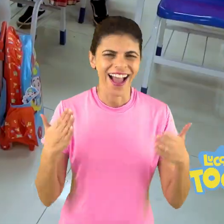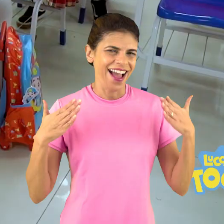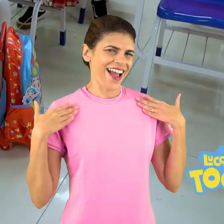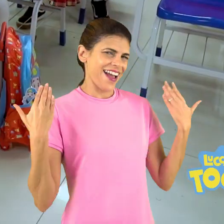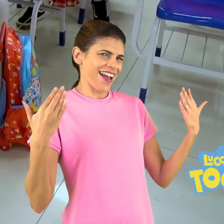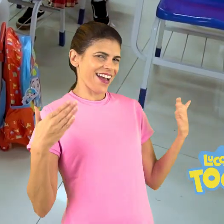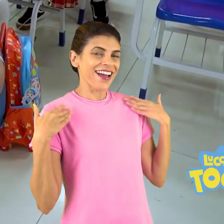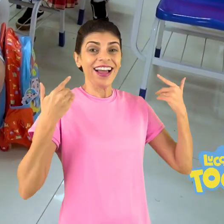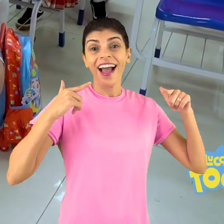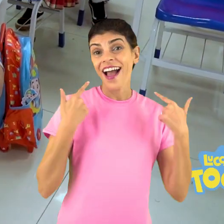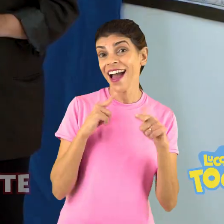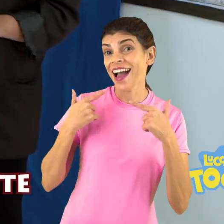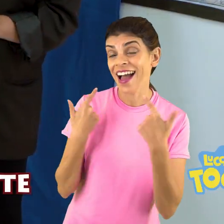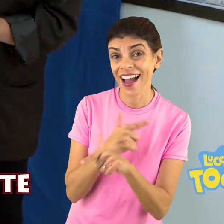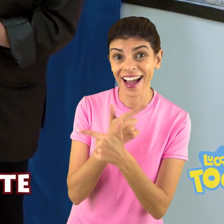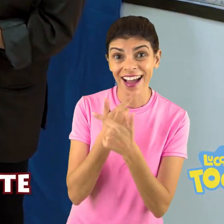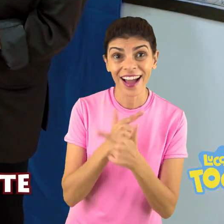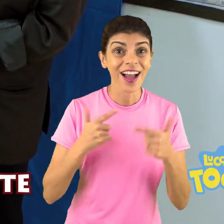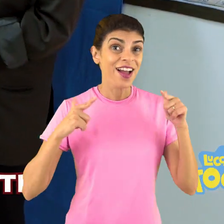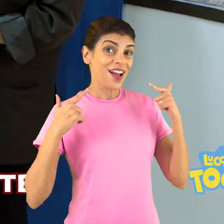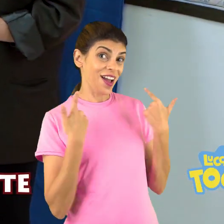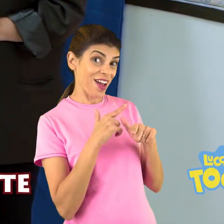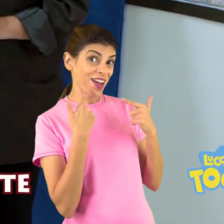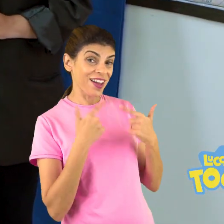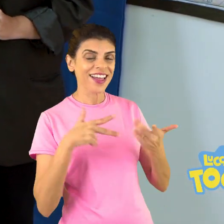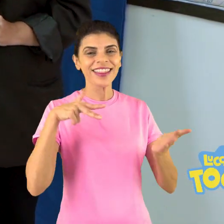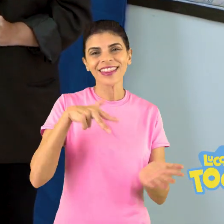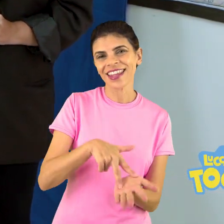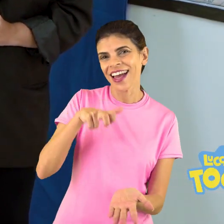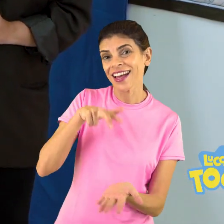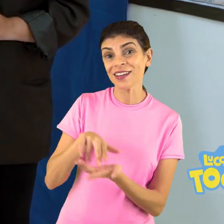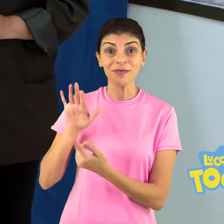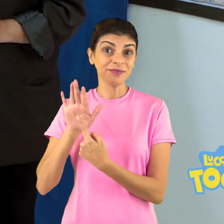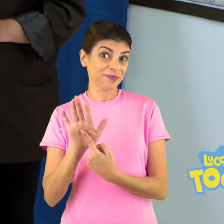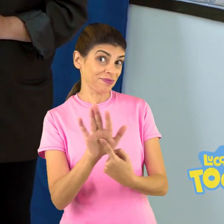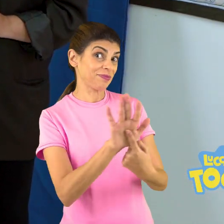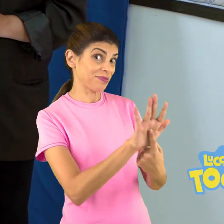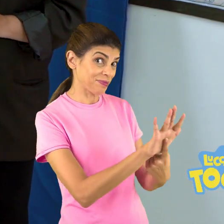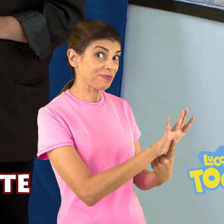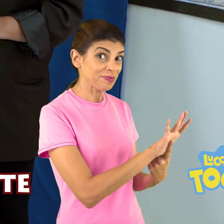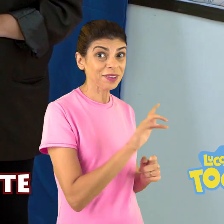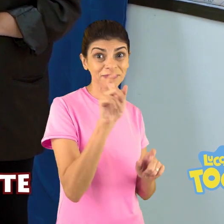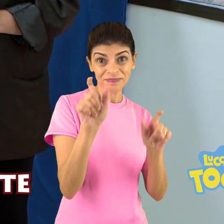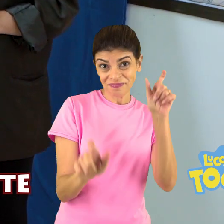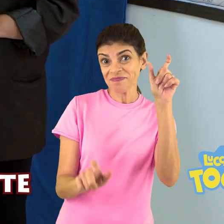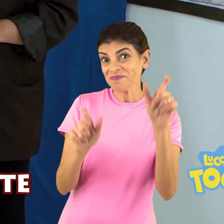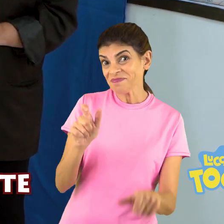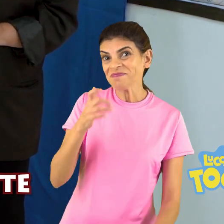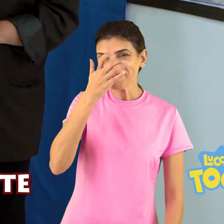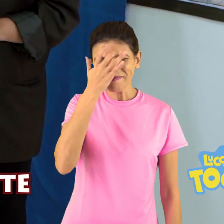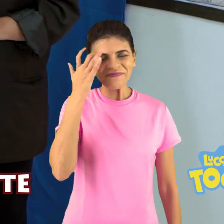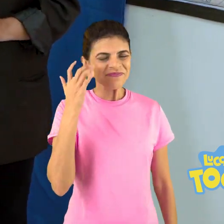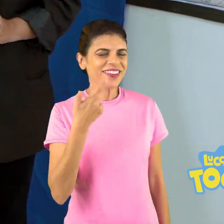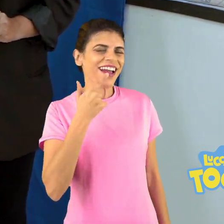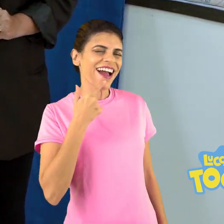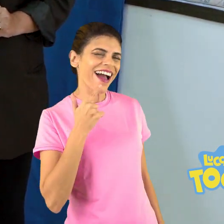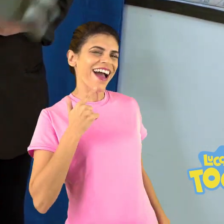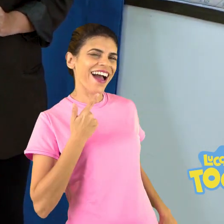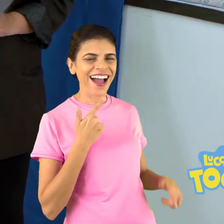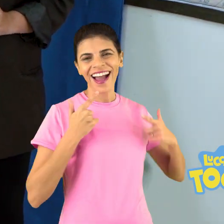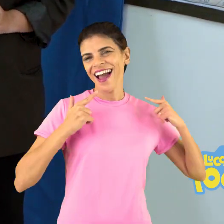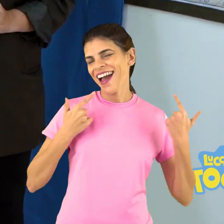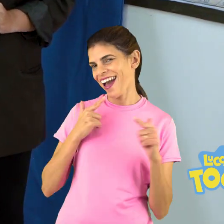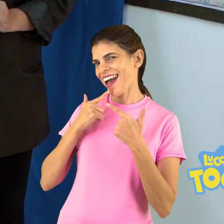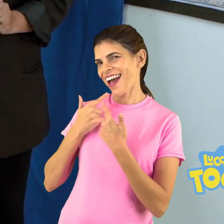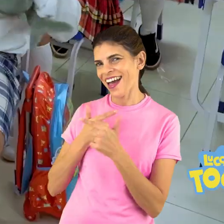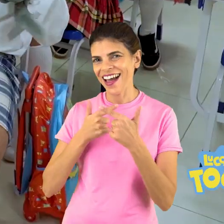ha. Se você está contente, quer mostrar a toda a gente. Se você está contente, dê